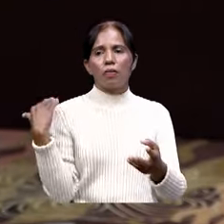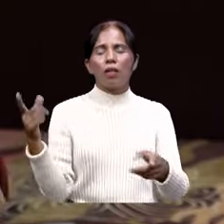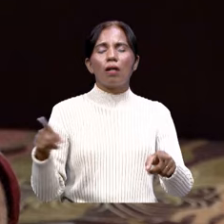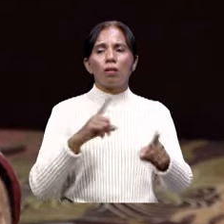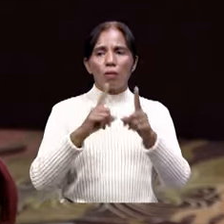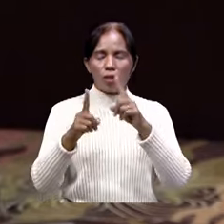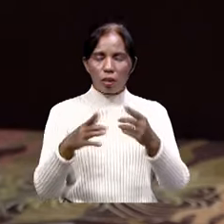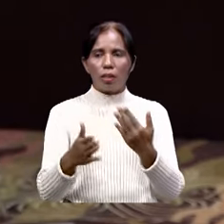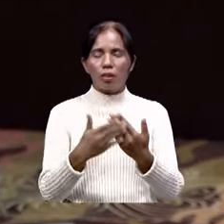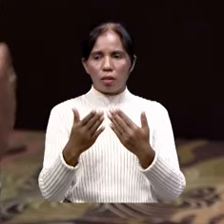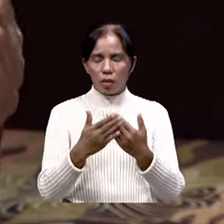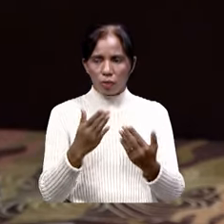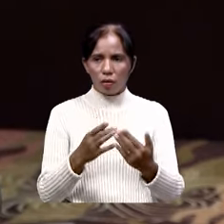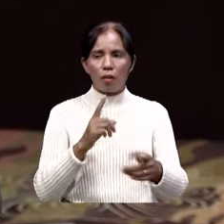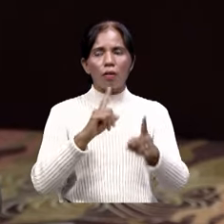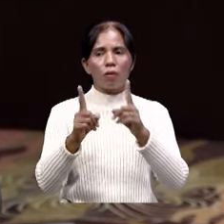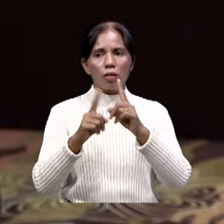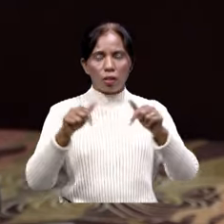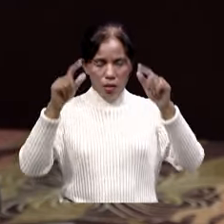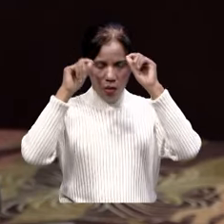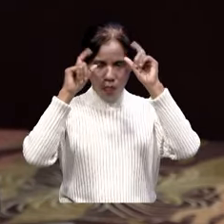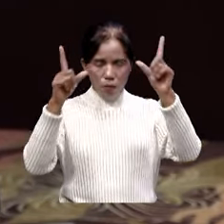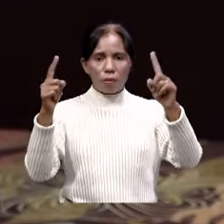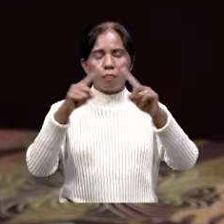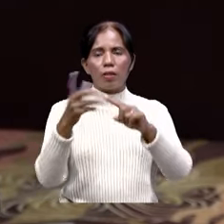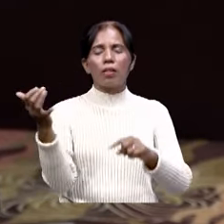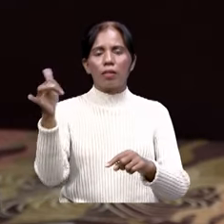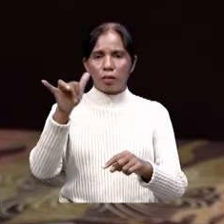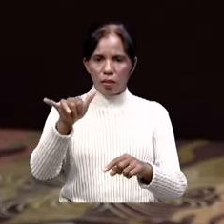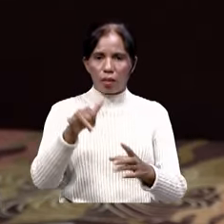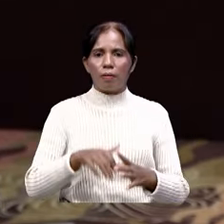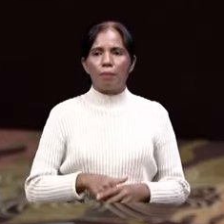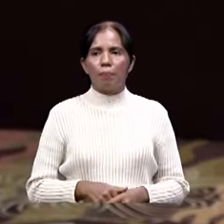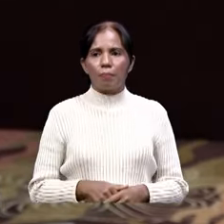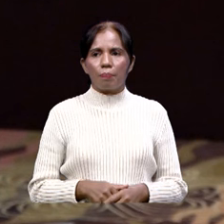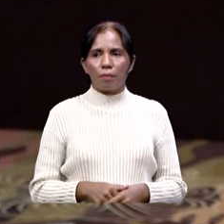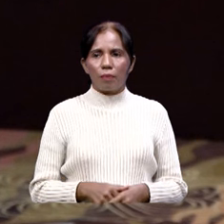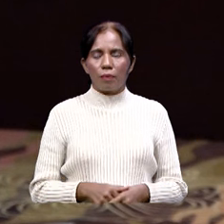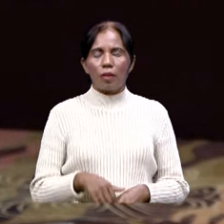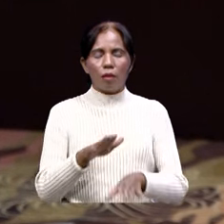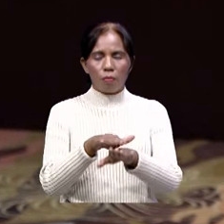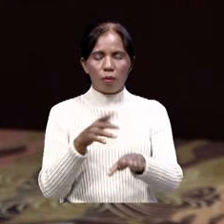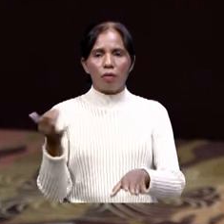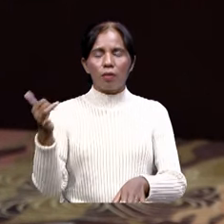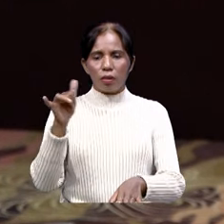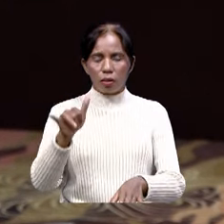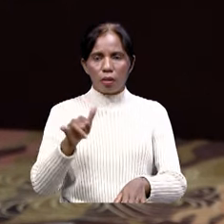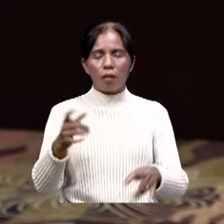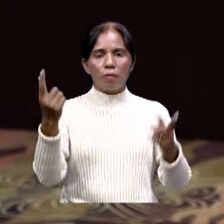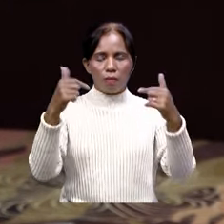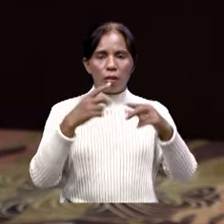simples, explica situação de Timor, basire, e convida sire mai